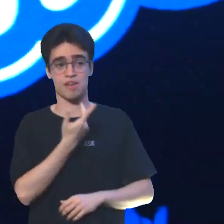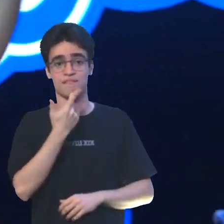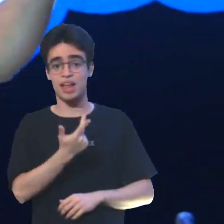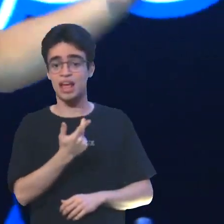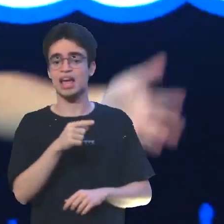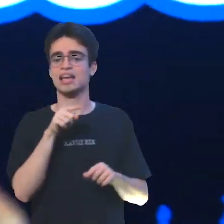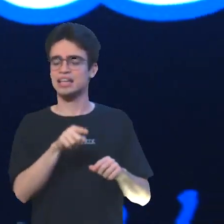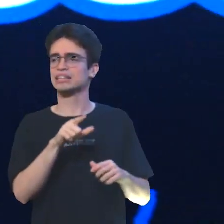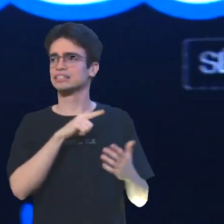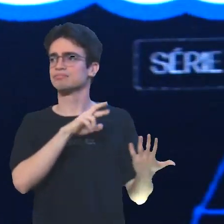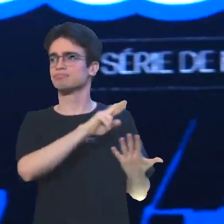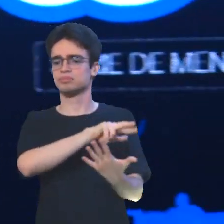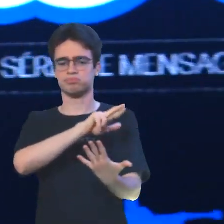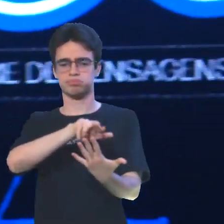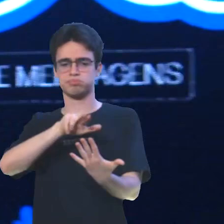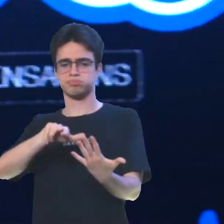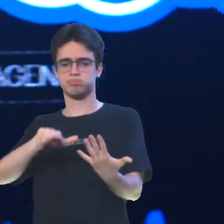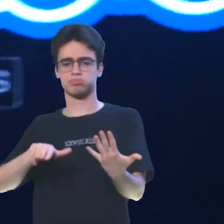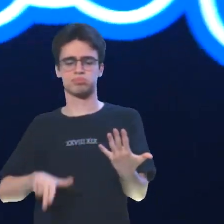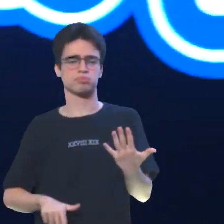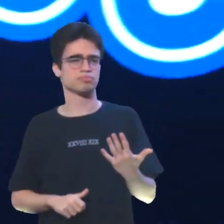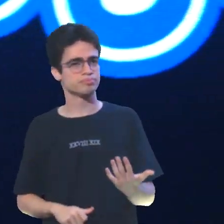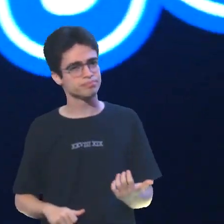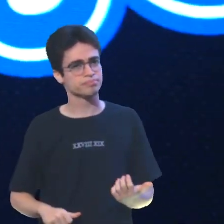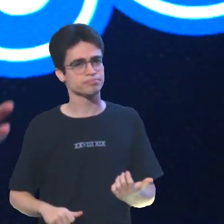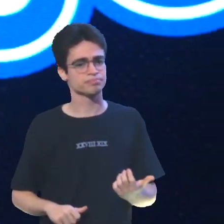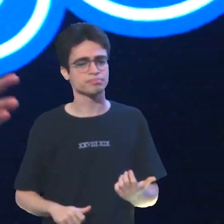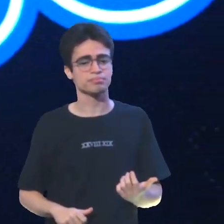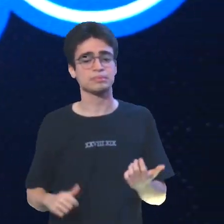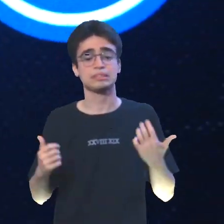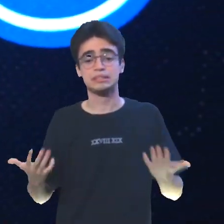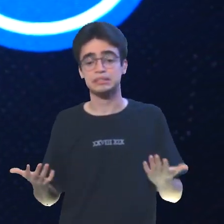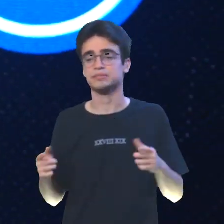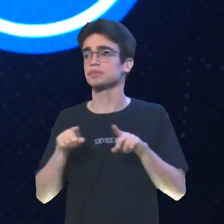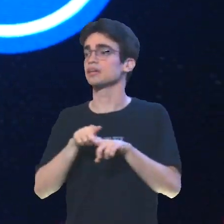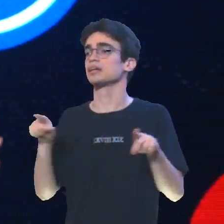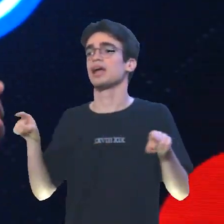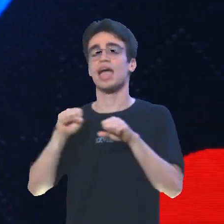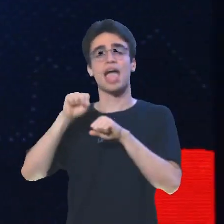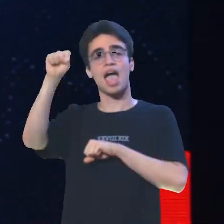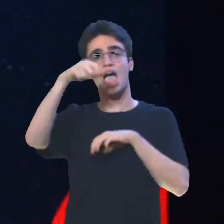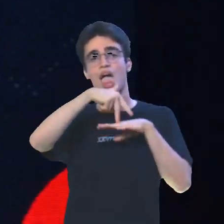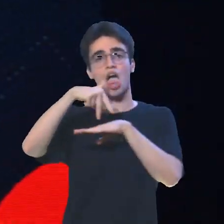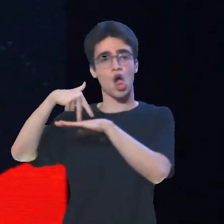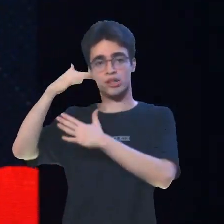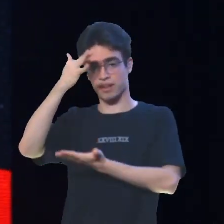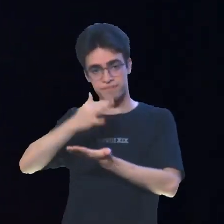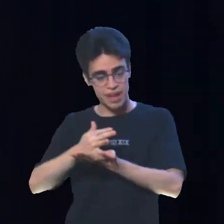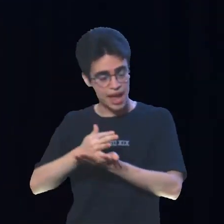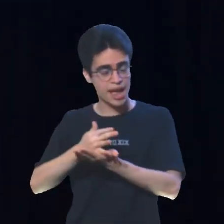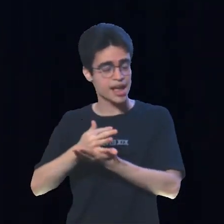fez muitas outras coisas. E esses heróis da fé são...